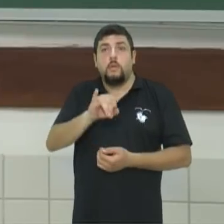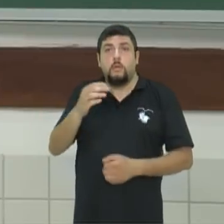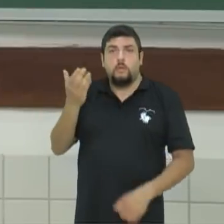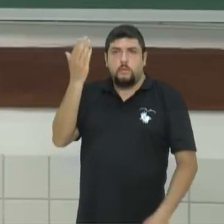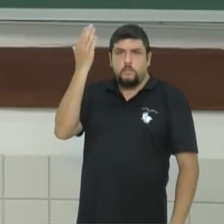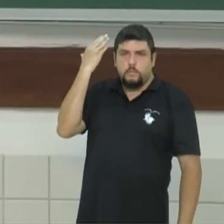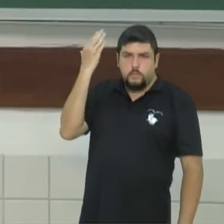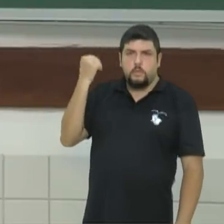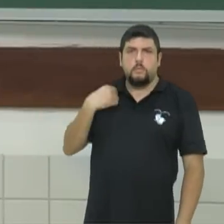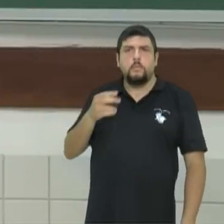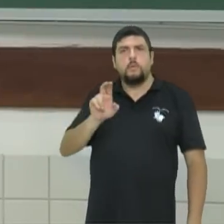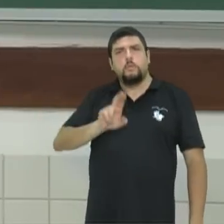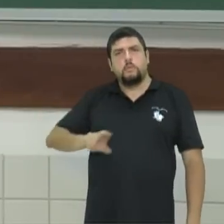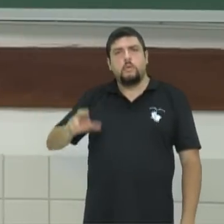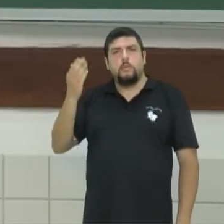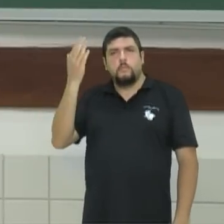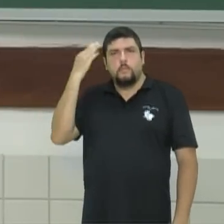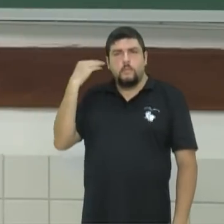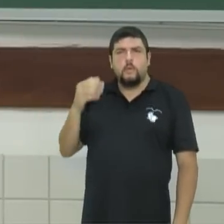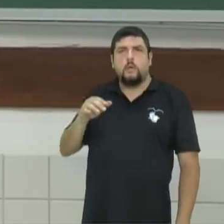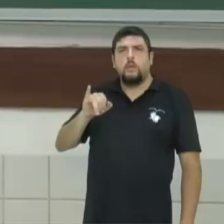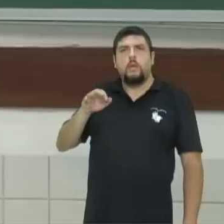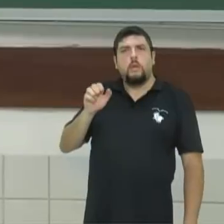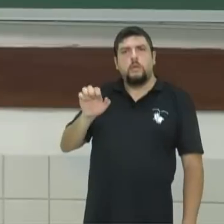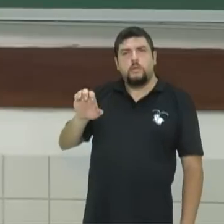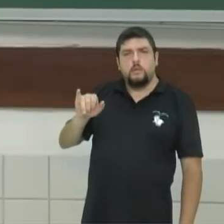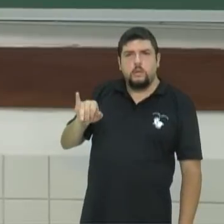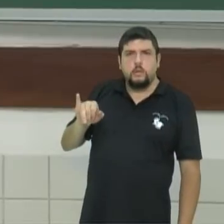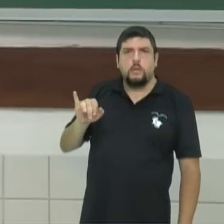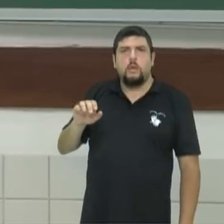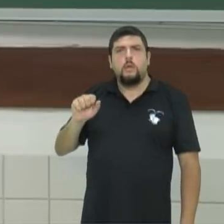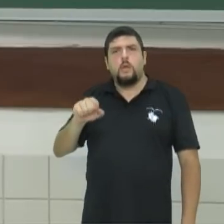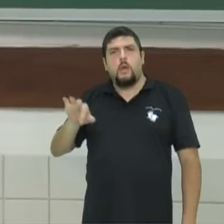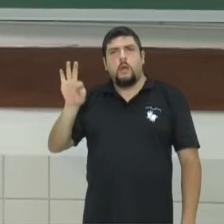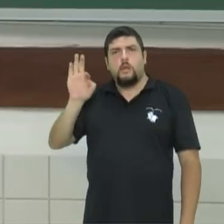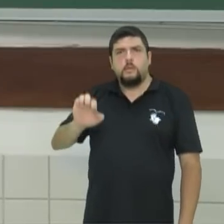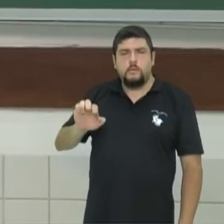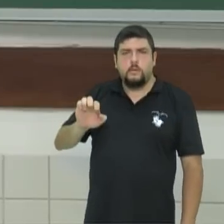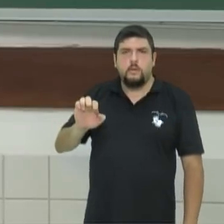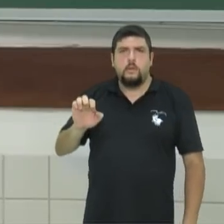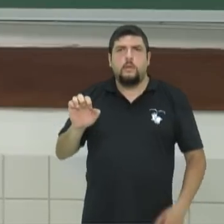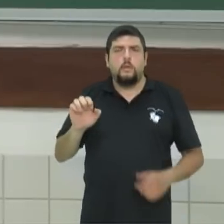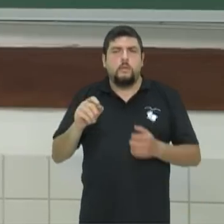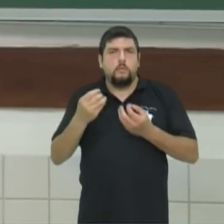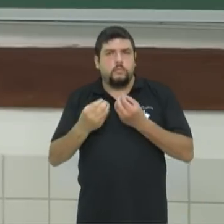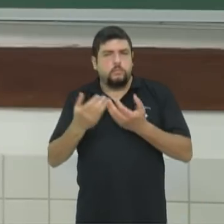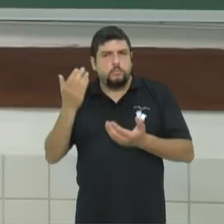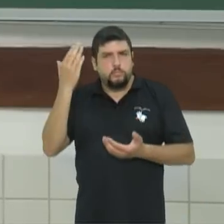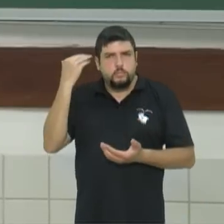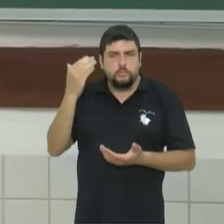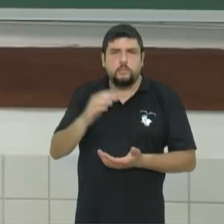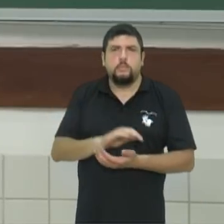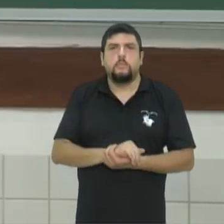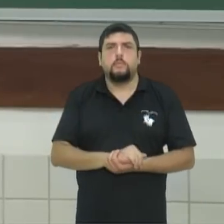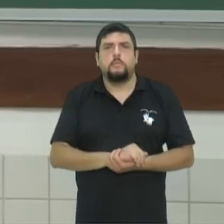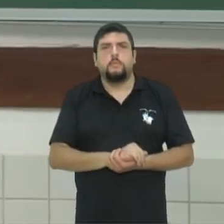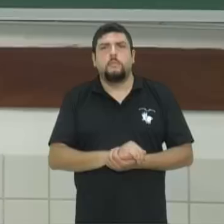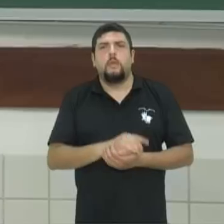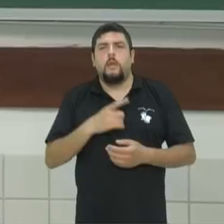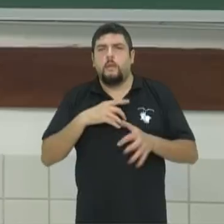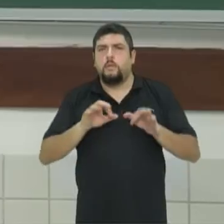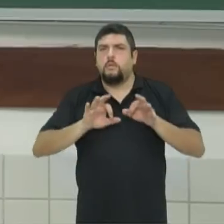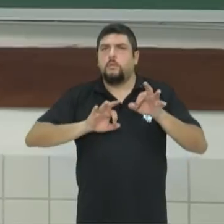no passado, eu planejei, tu planejaste, termina em aste, ele planejou. Nós planejamos,